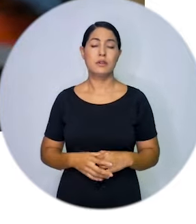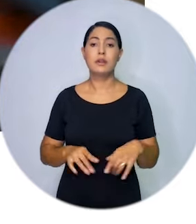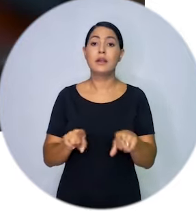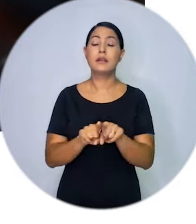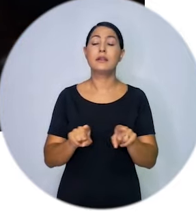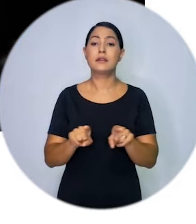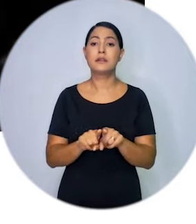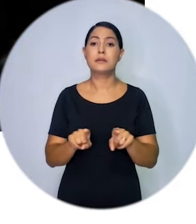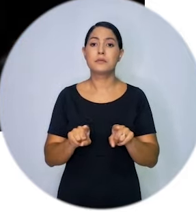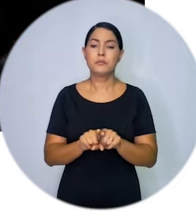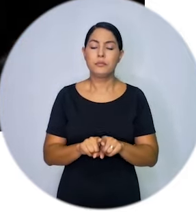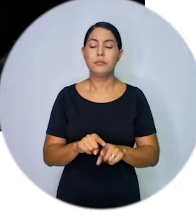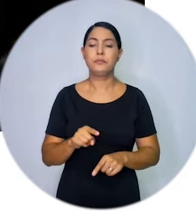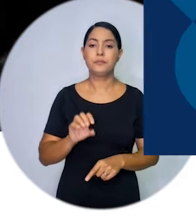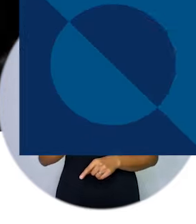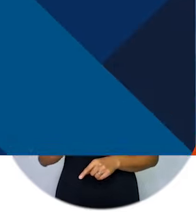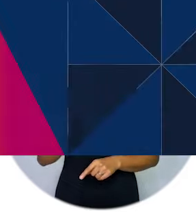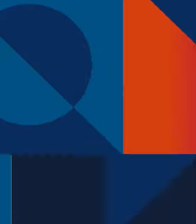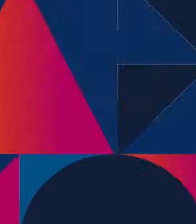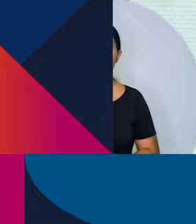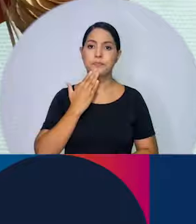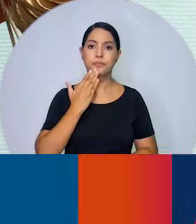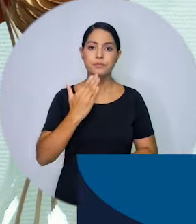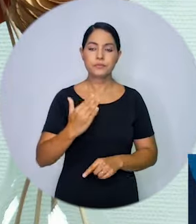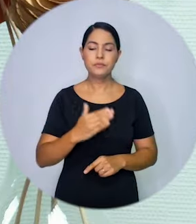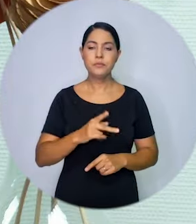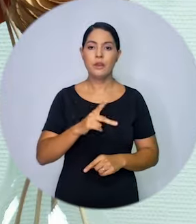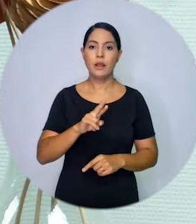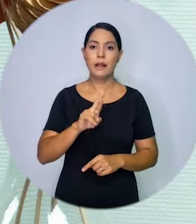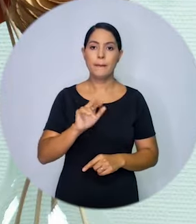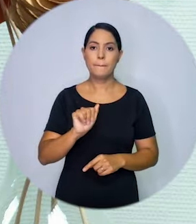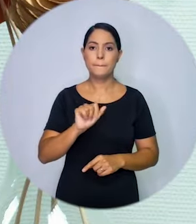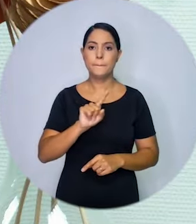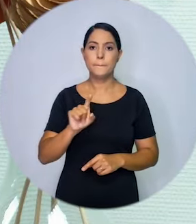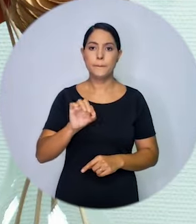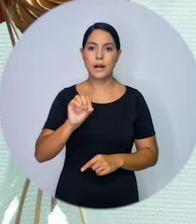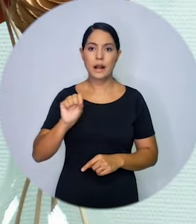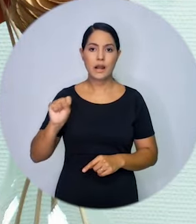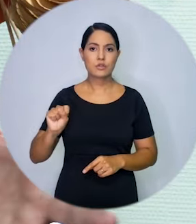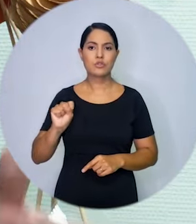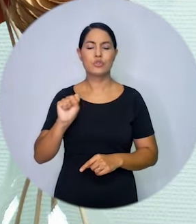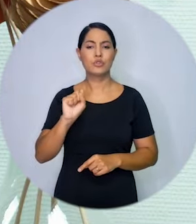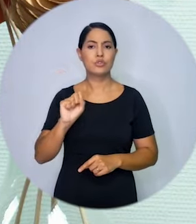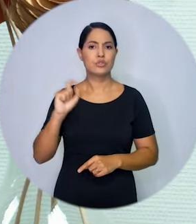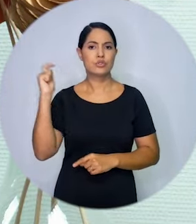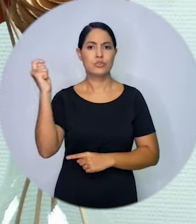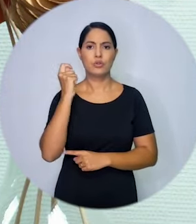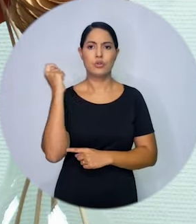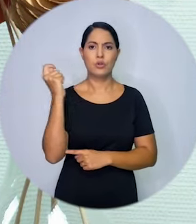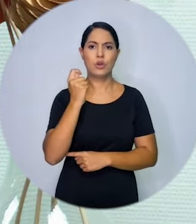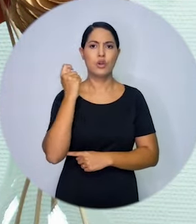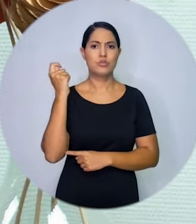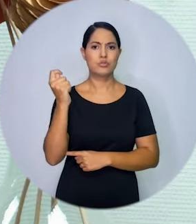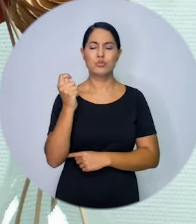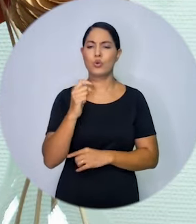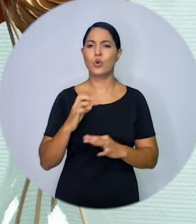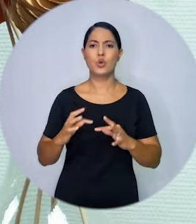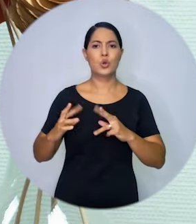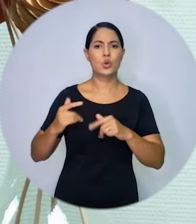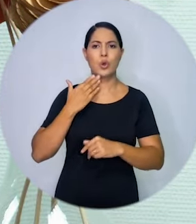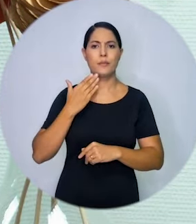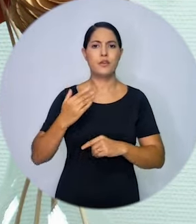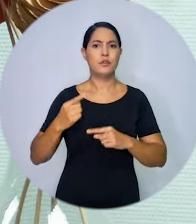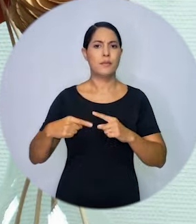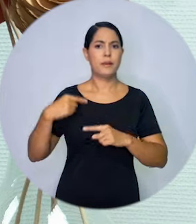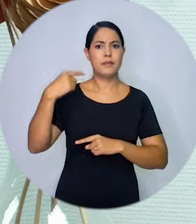junto com a OAB do Rio Grande do Sul, com apoio de todas as seccionais, para garantir essa suspensão de prazos para todos os advogados e advogadas gaúchos,